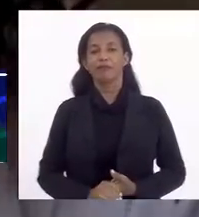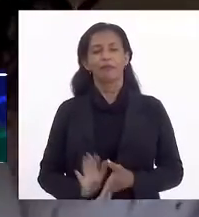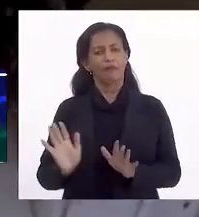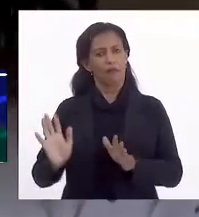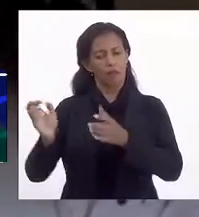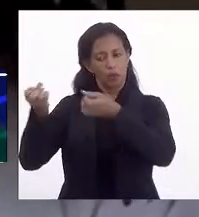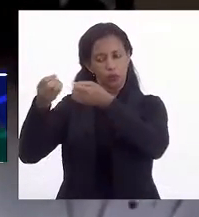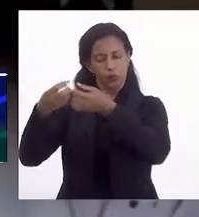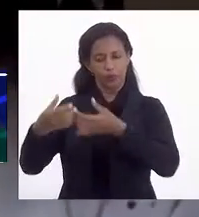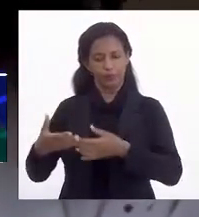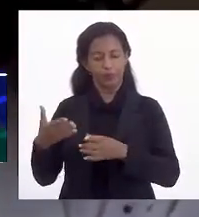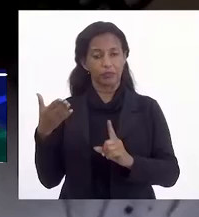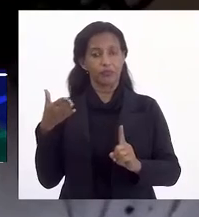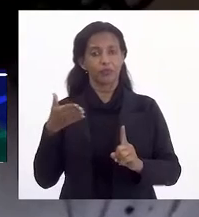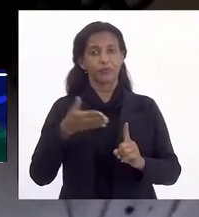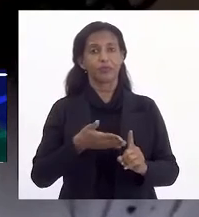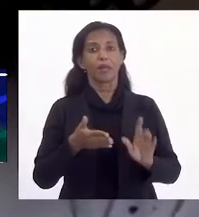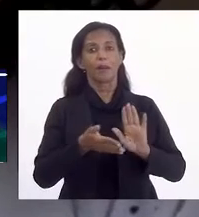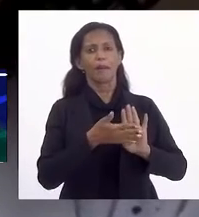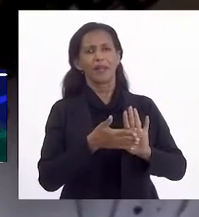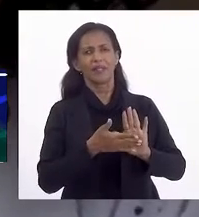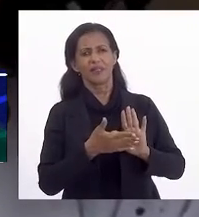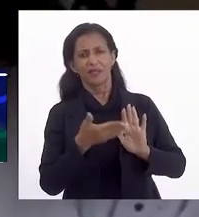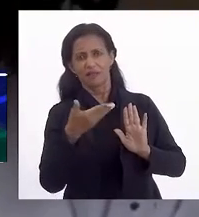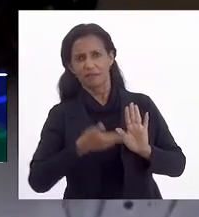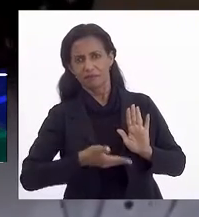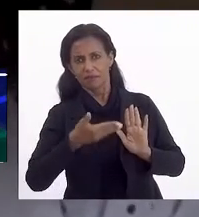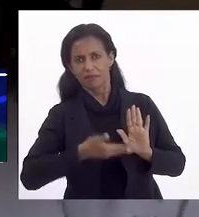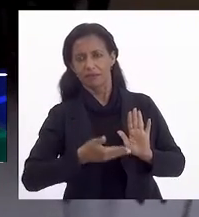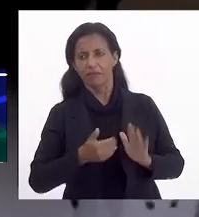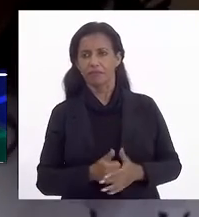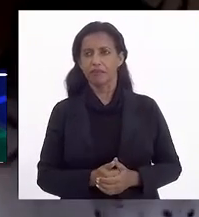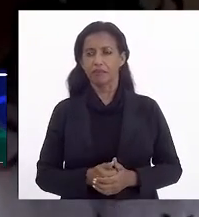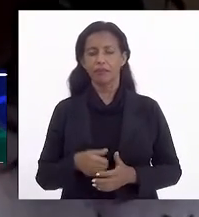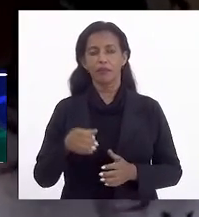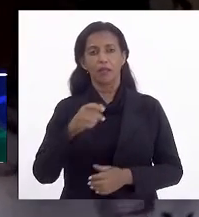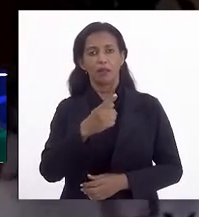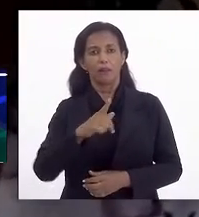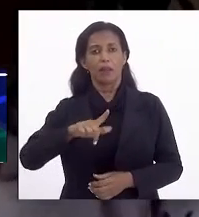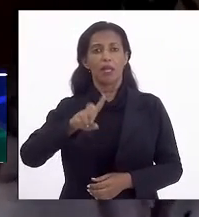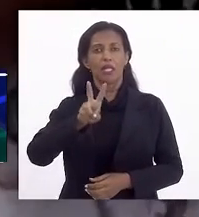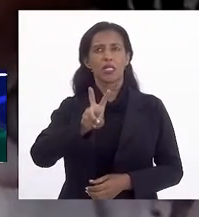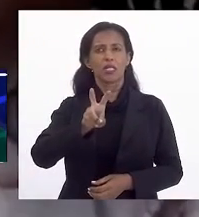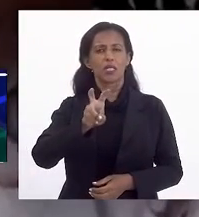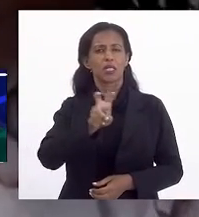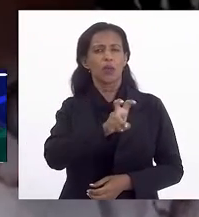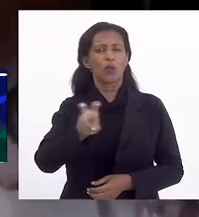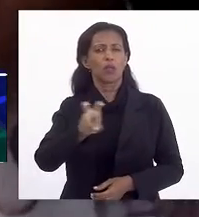isso, referente ao parecer do projeto de lei